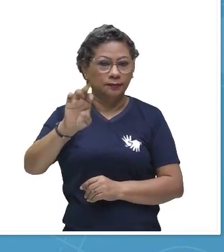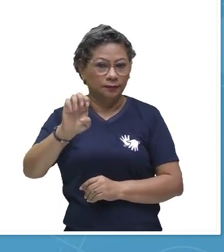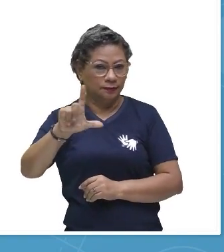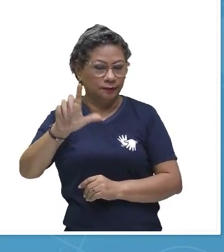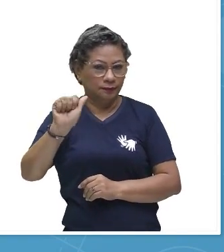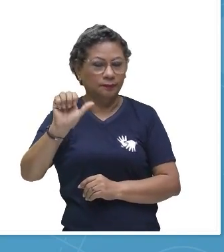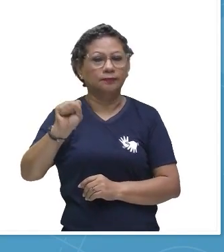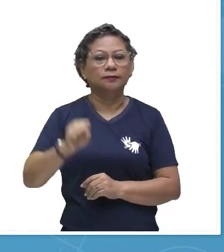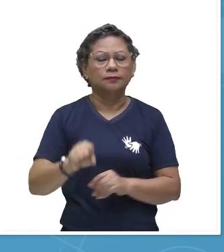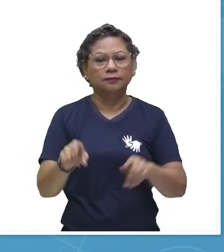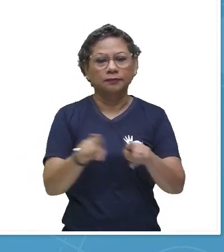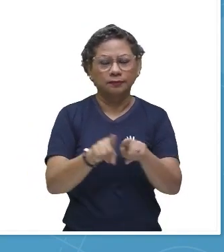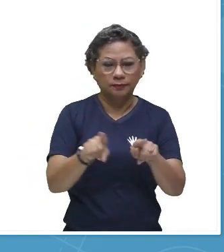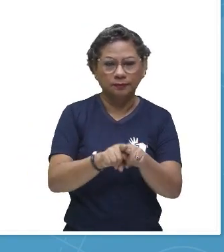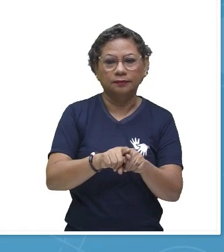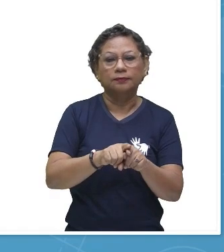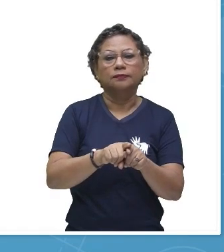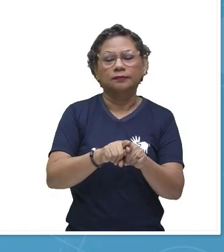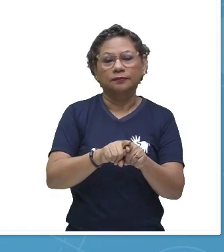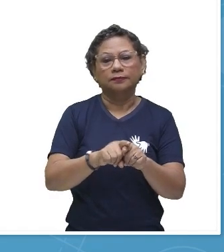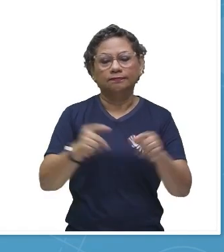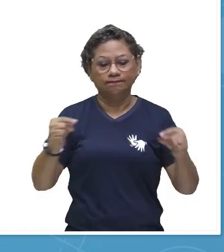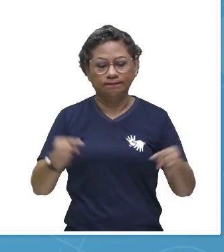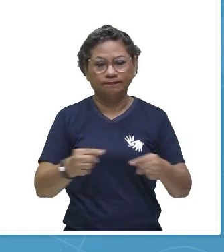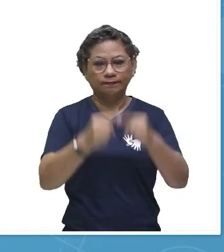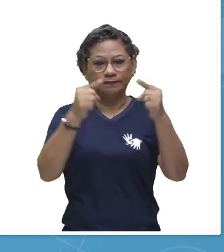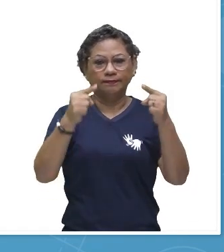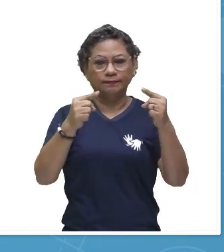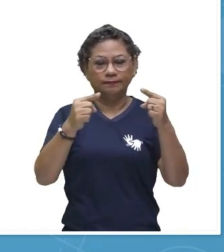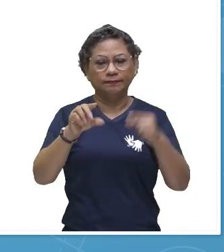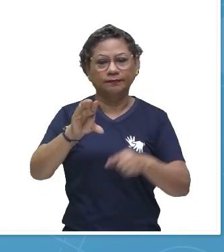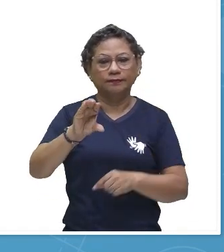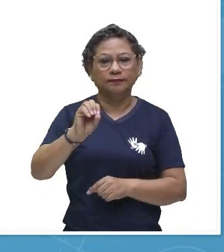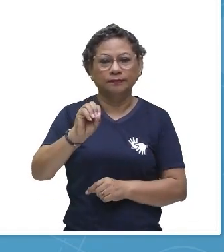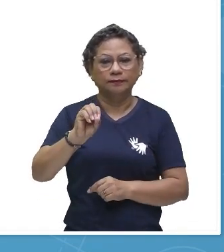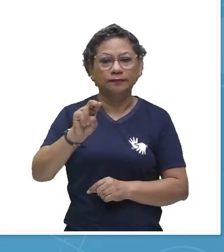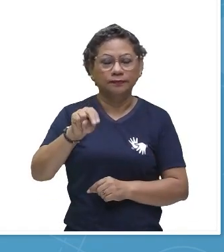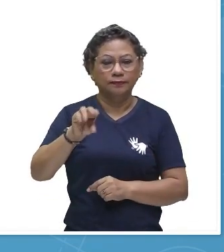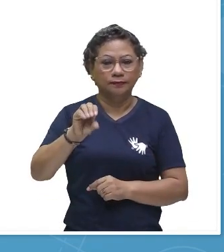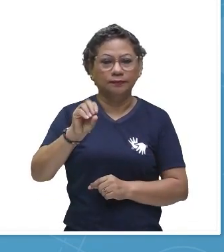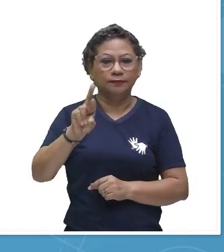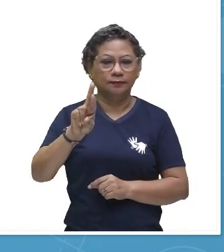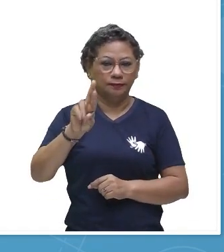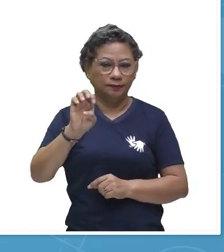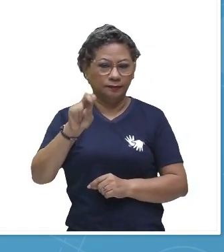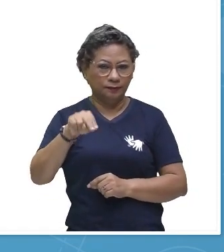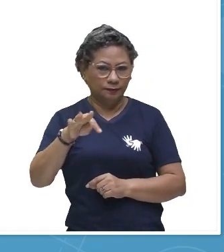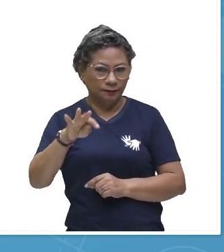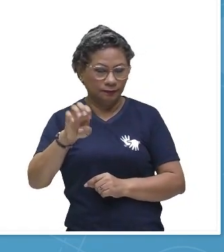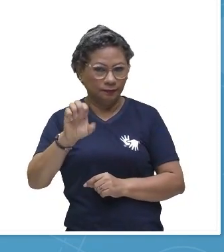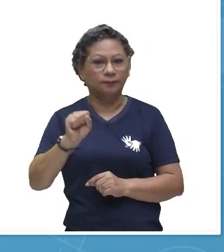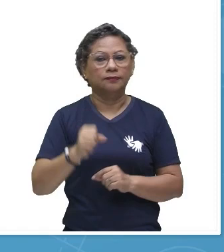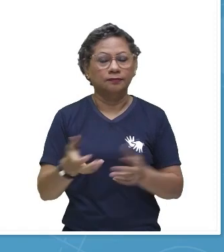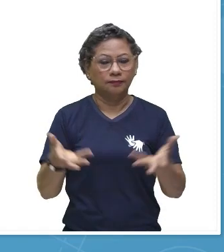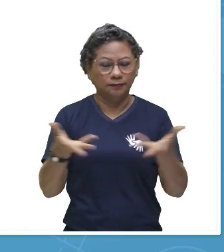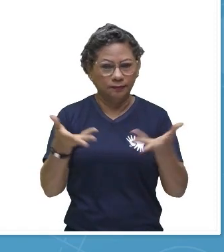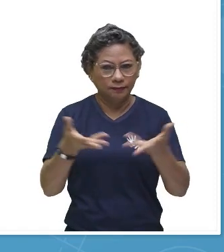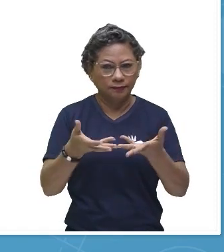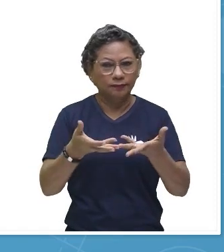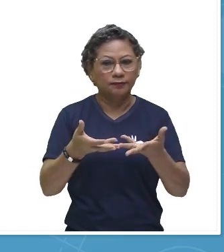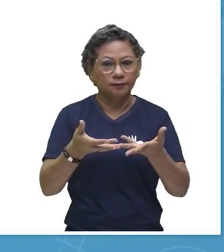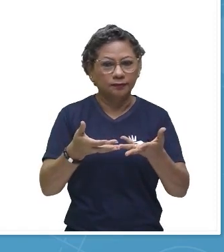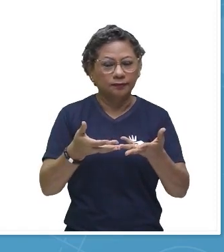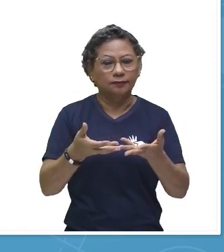ser concorrentes, quando elas se encontram em um determinado ponto. E agora, para exercitar, a gente vai fazer nossa dinâmica